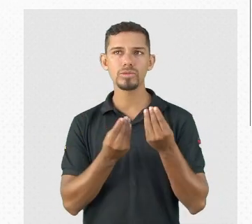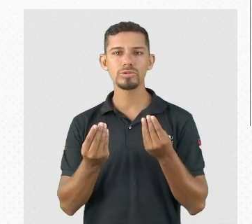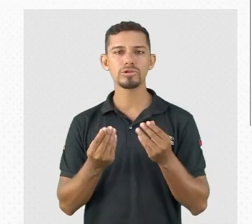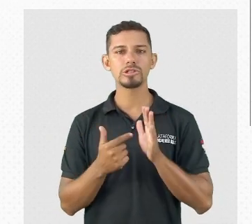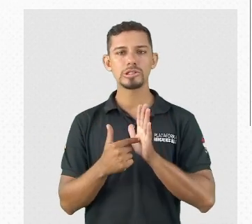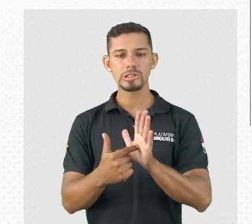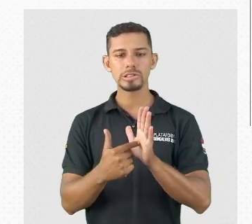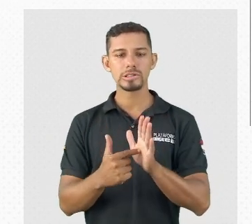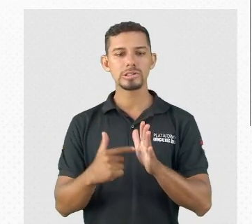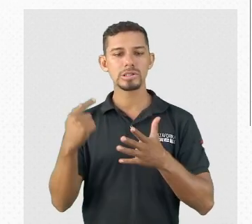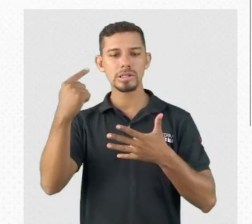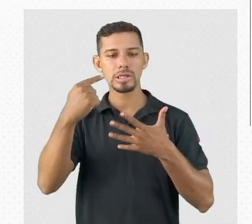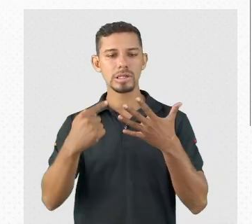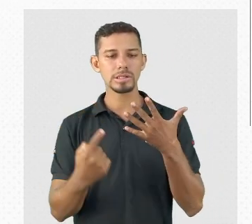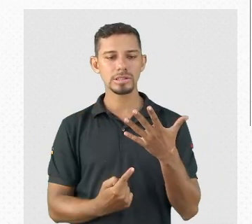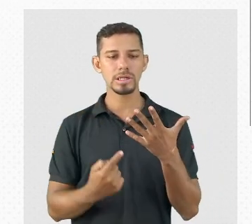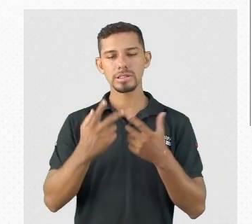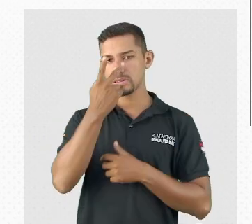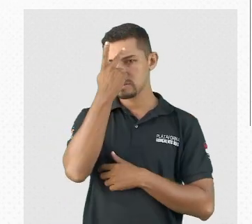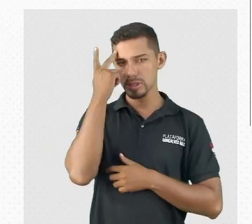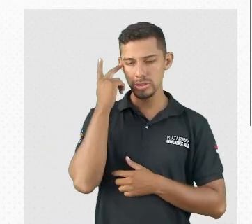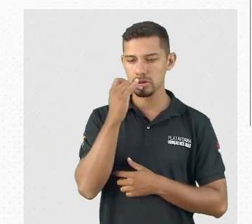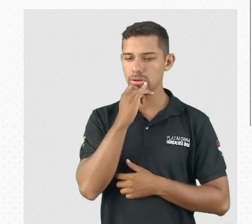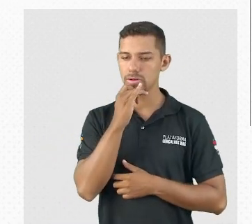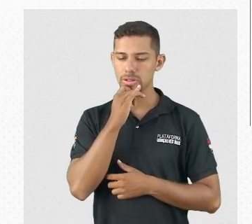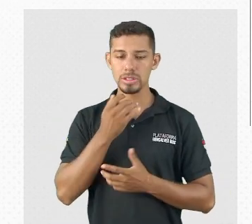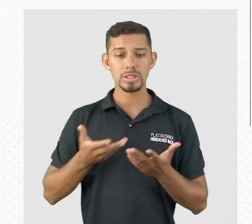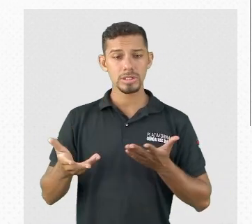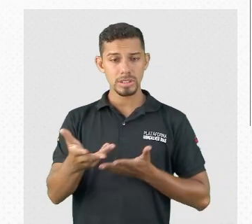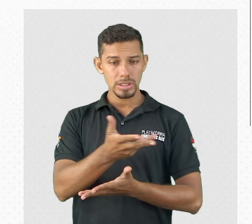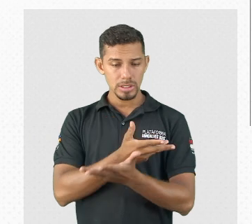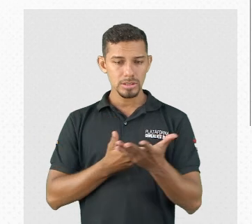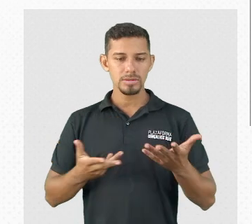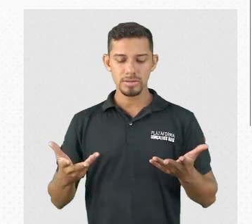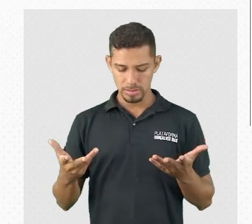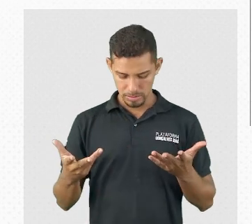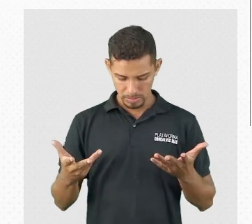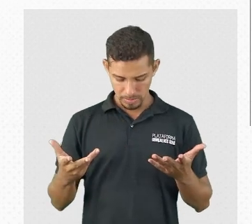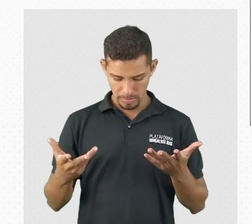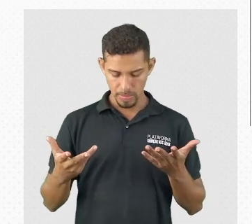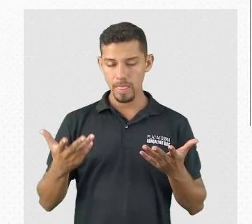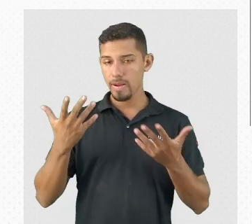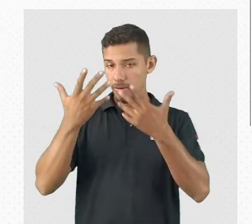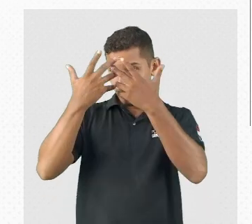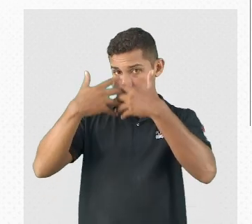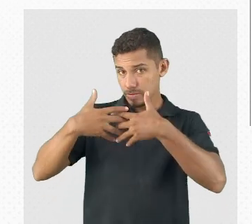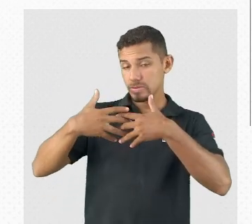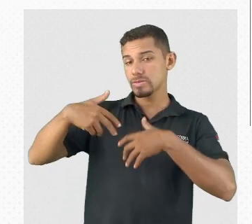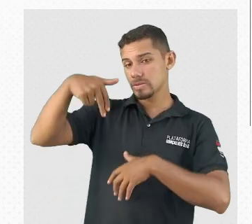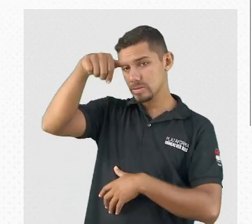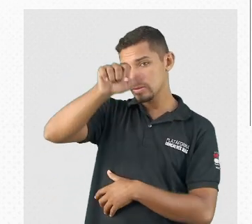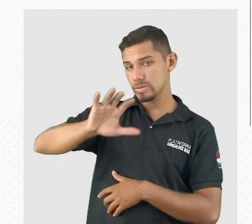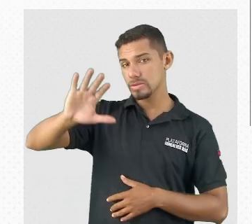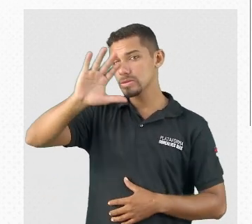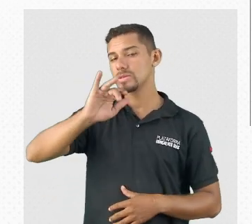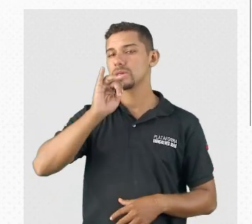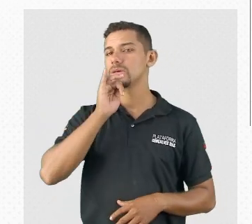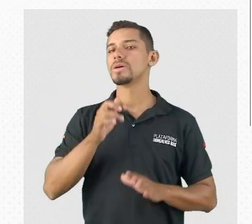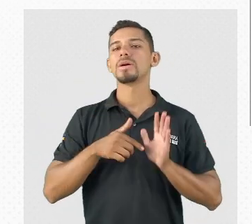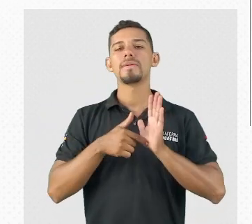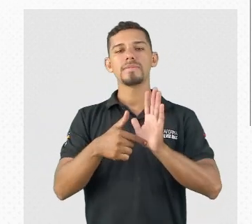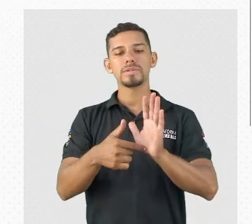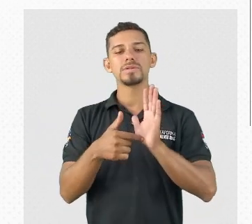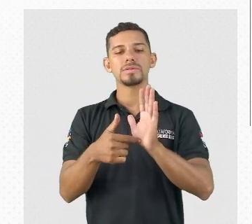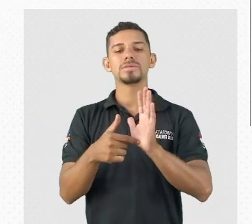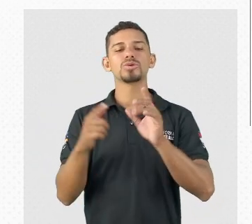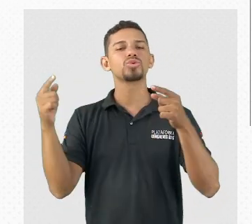como colocar, né, essas pessoas dentro dessa compreensão de que quem está lá nos representando vai concordar